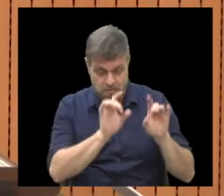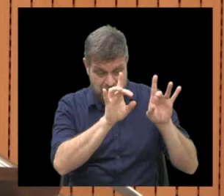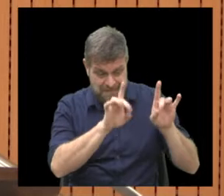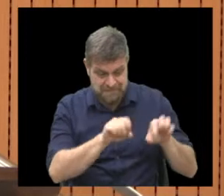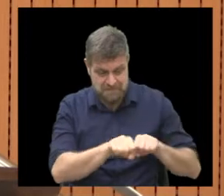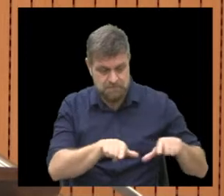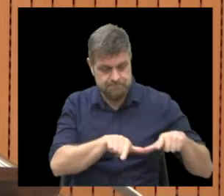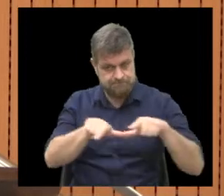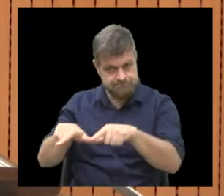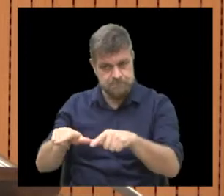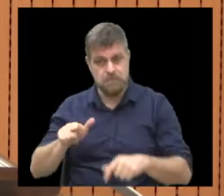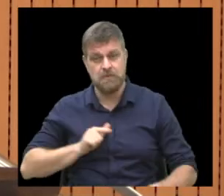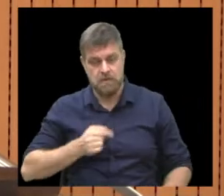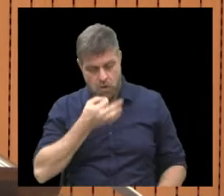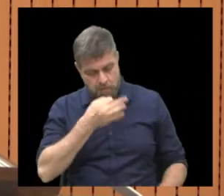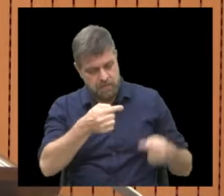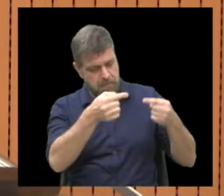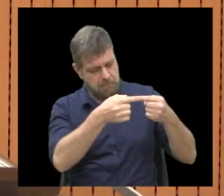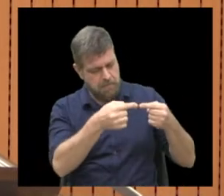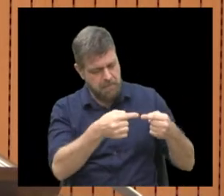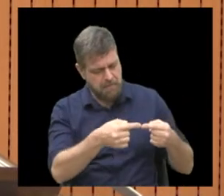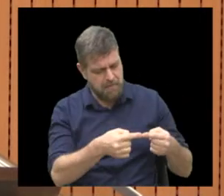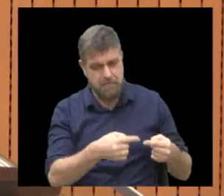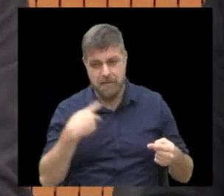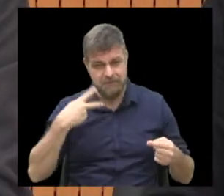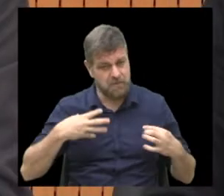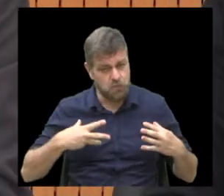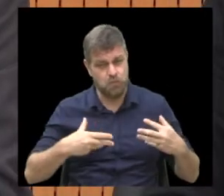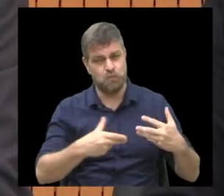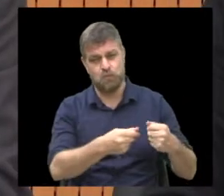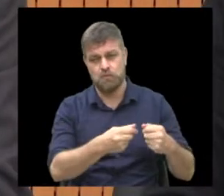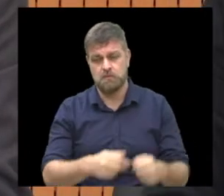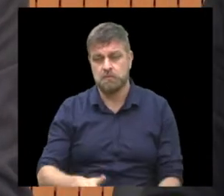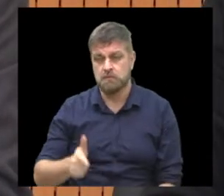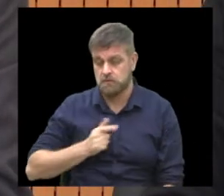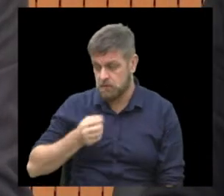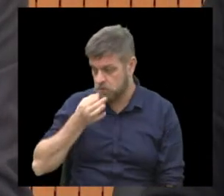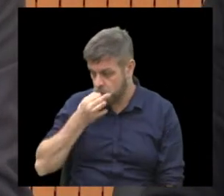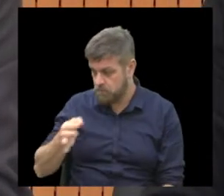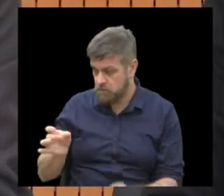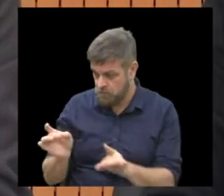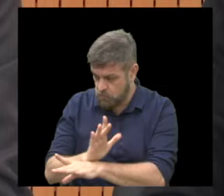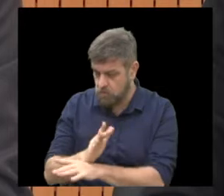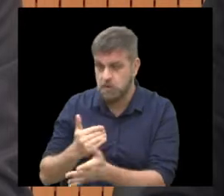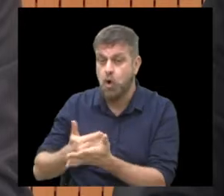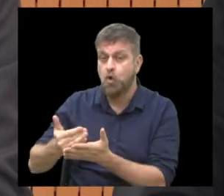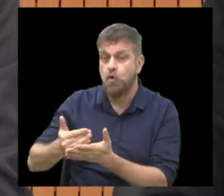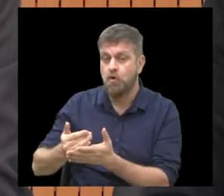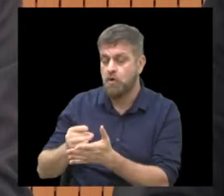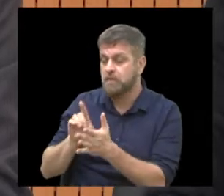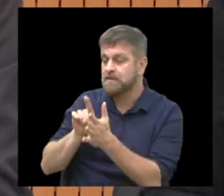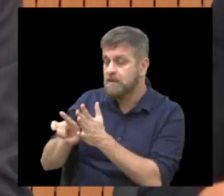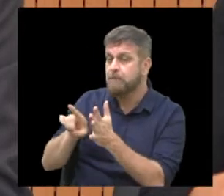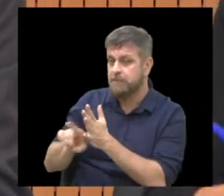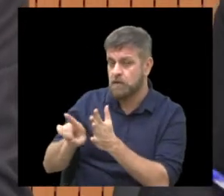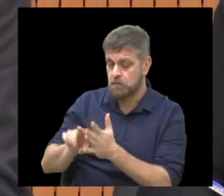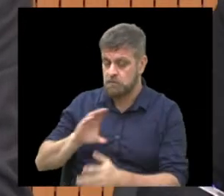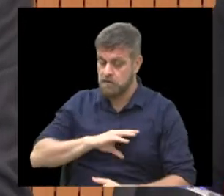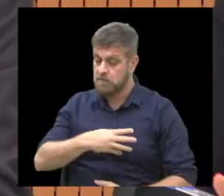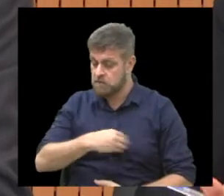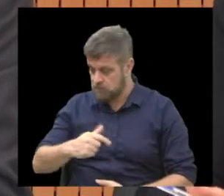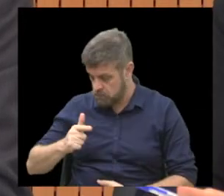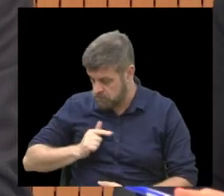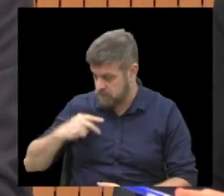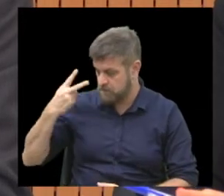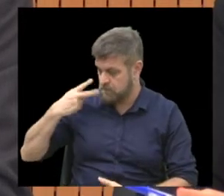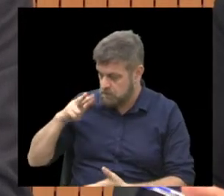Honraria exarou o parecer favorável por unanimidade. Com parecer favorável ao projeto, a matéria vai à discussão. Indago do segundo secretário, vereador Campos Filho, se há